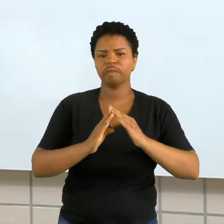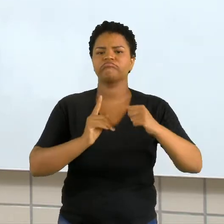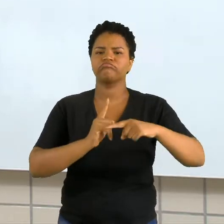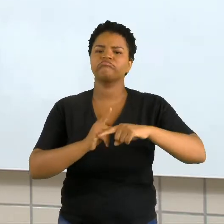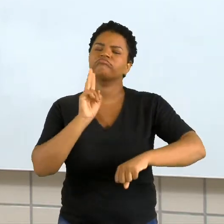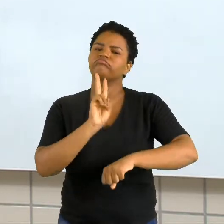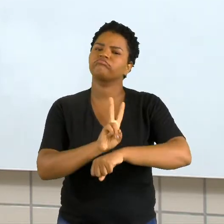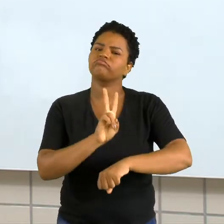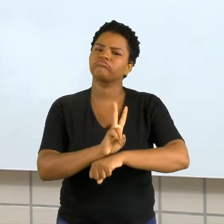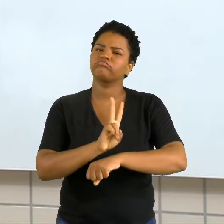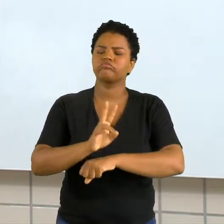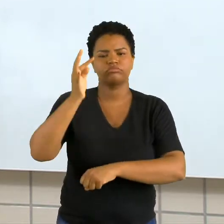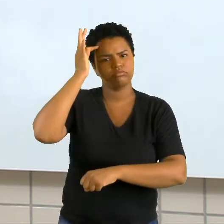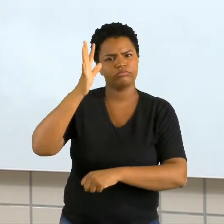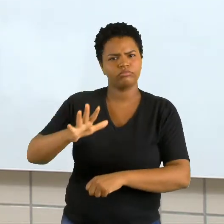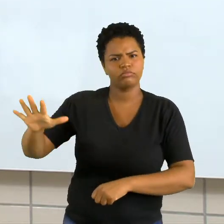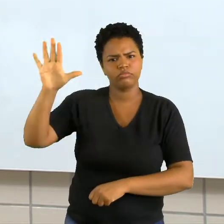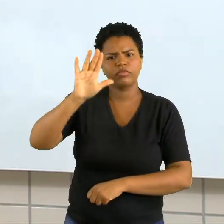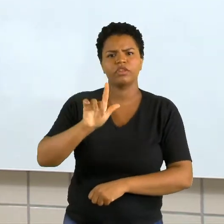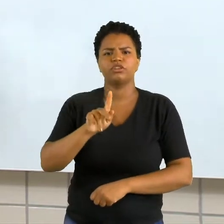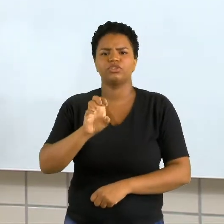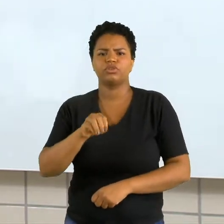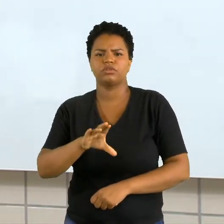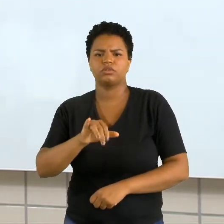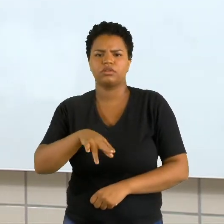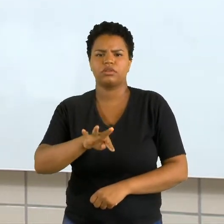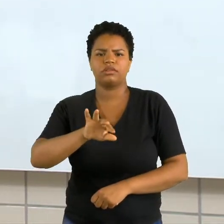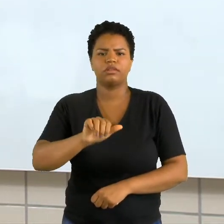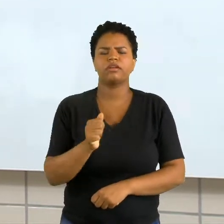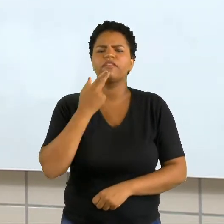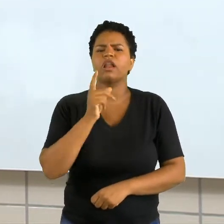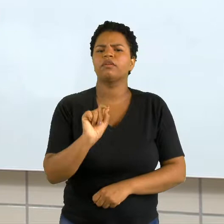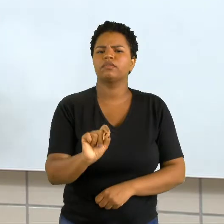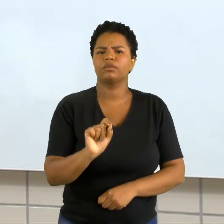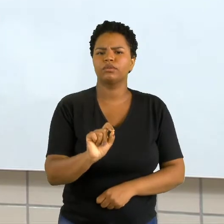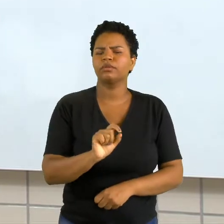defendia a teoria geocêntrica, ou seja, falava que